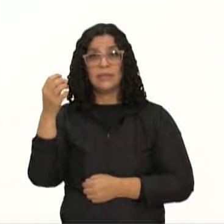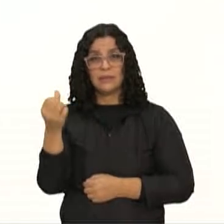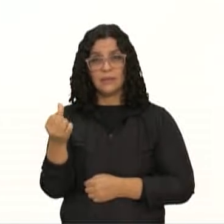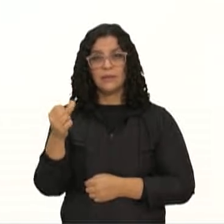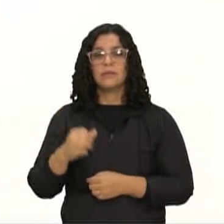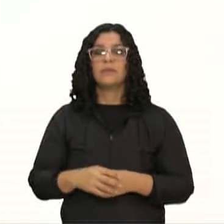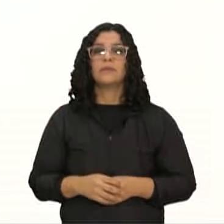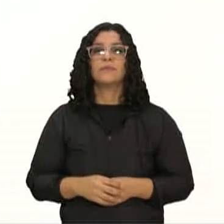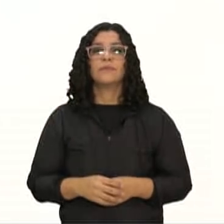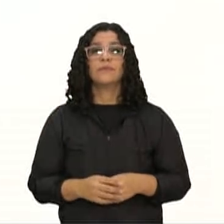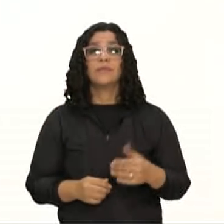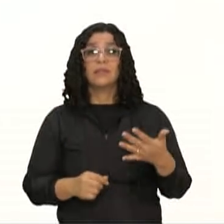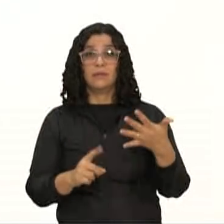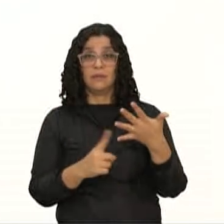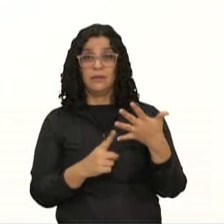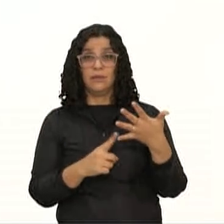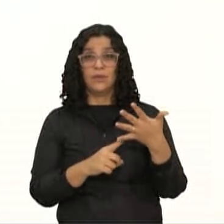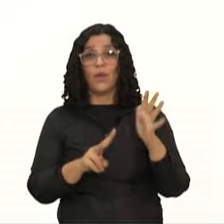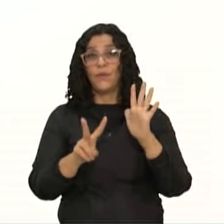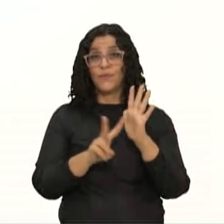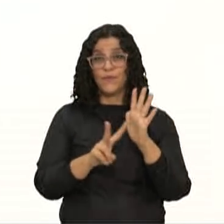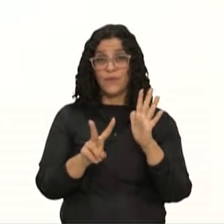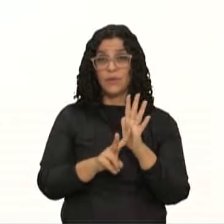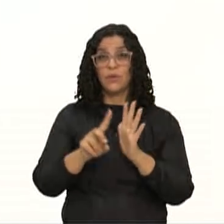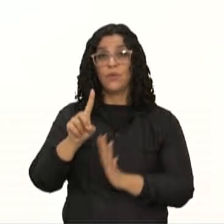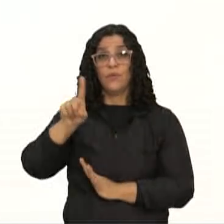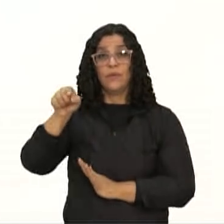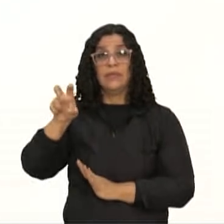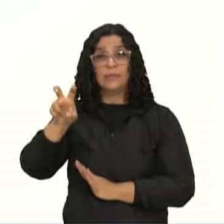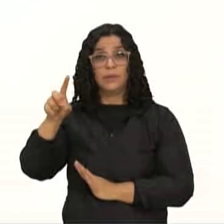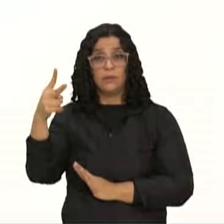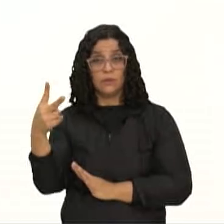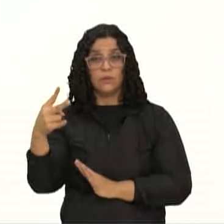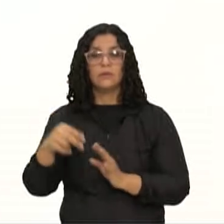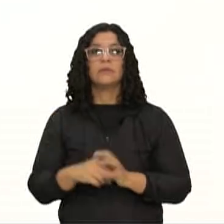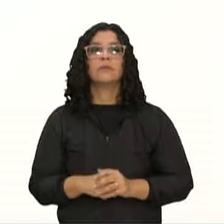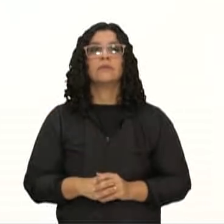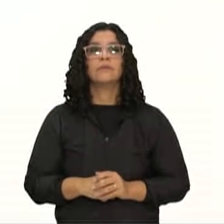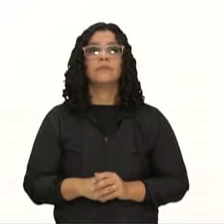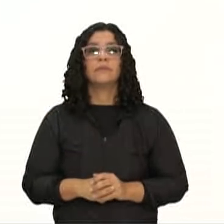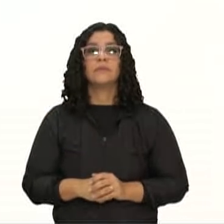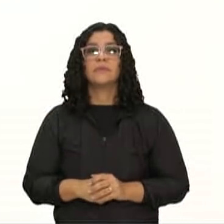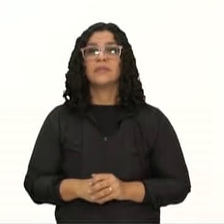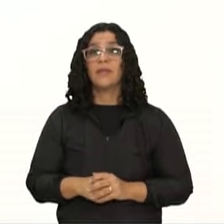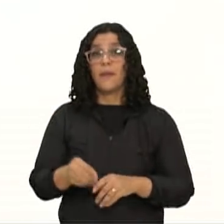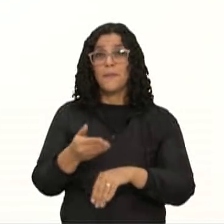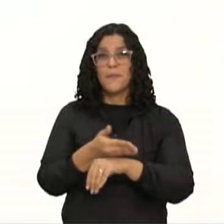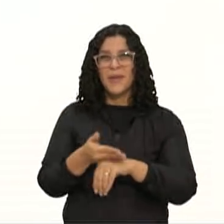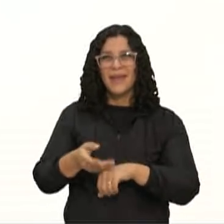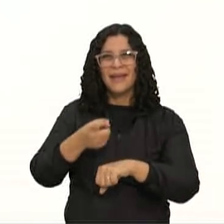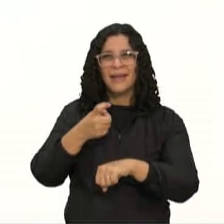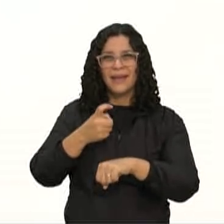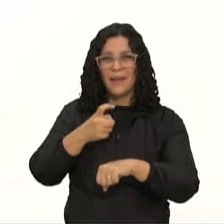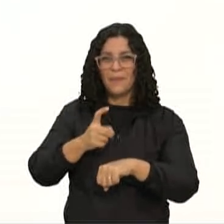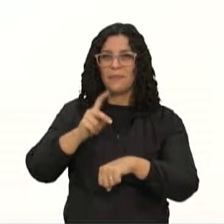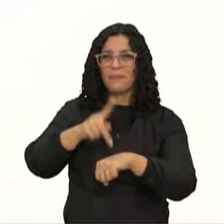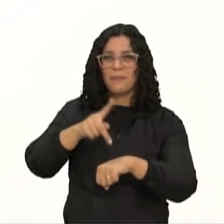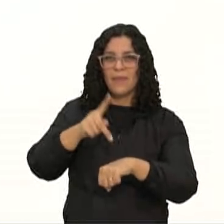1.46, vidro crown 1.52, tendo índice de refração, diamante, índice de